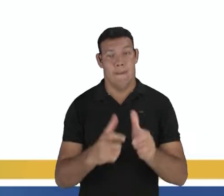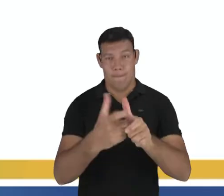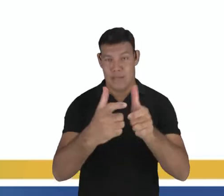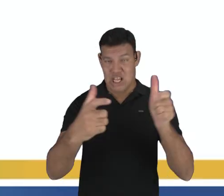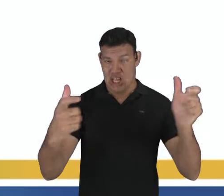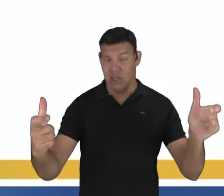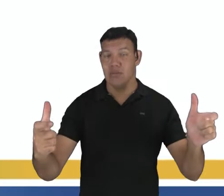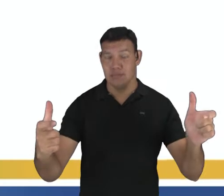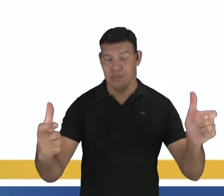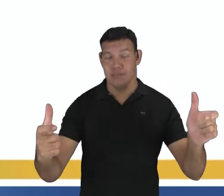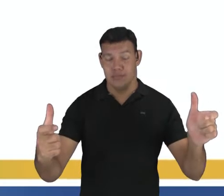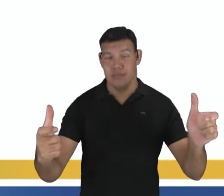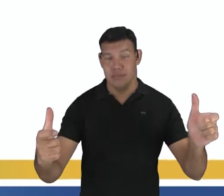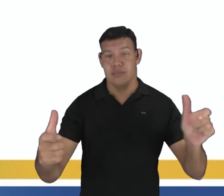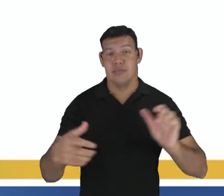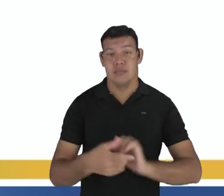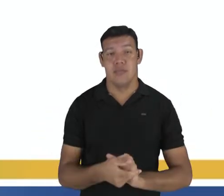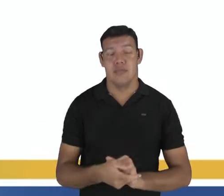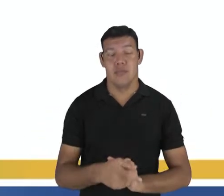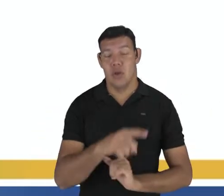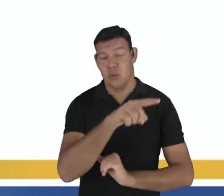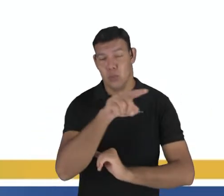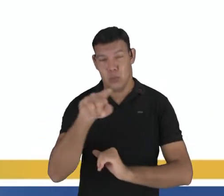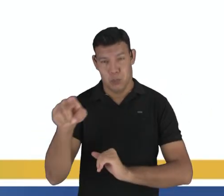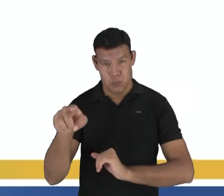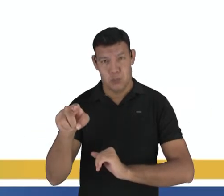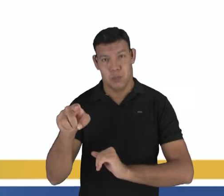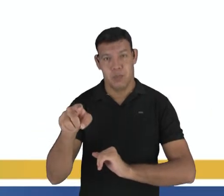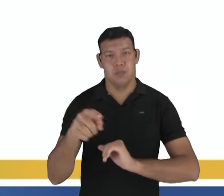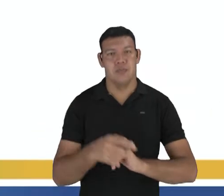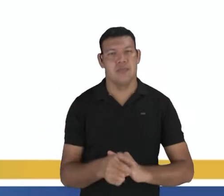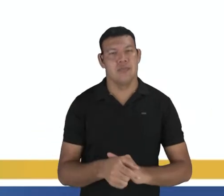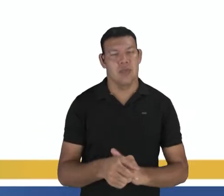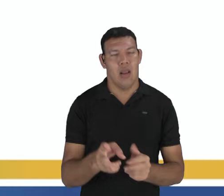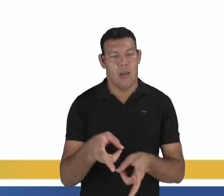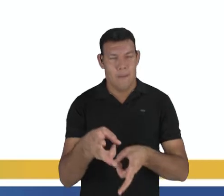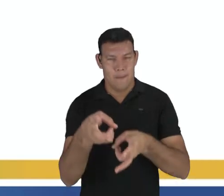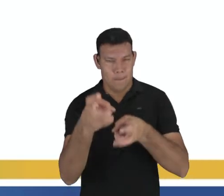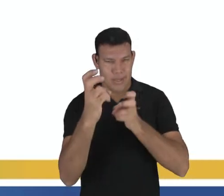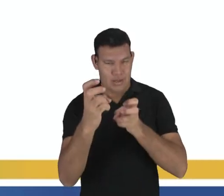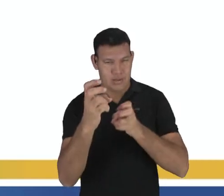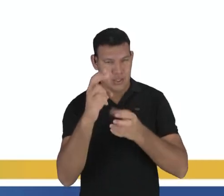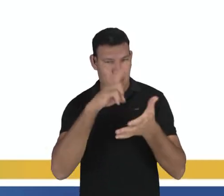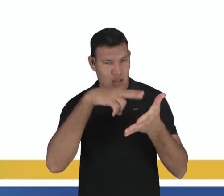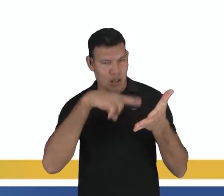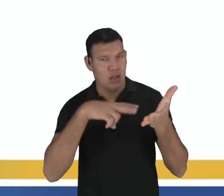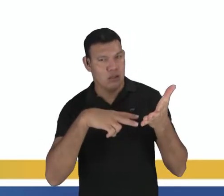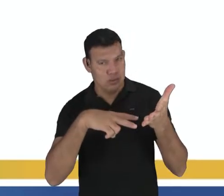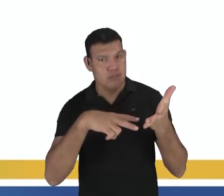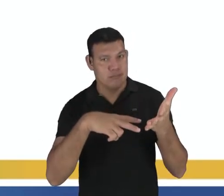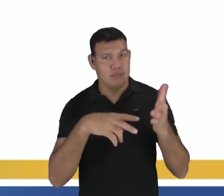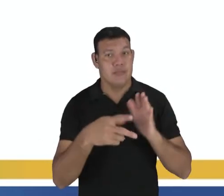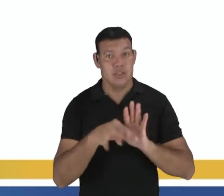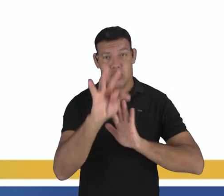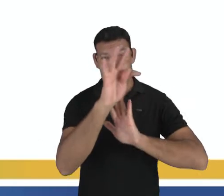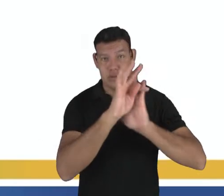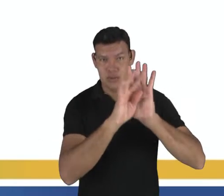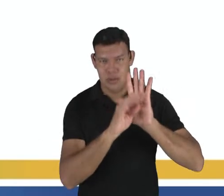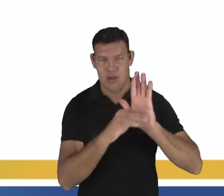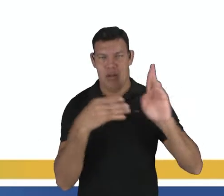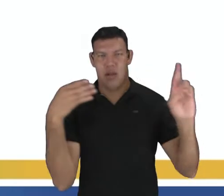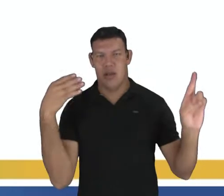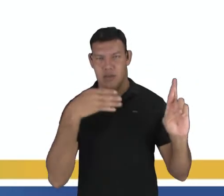vezes, 99% das vezes, que vocês verem textos de função referencial,